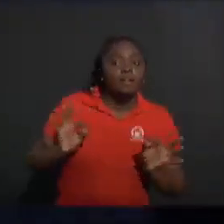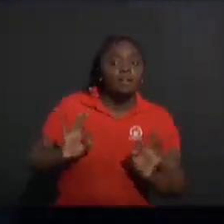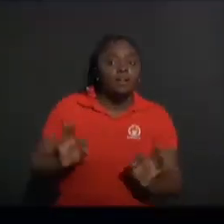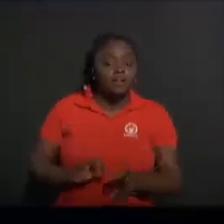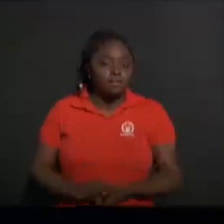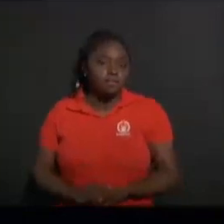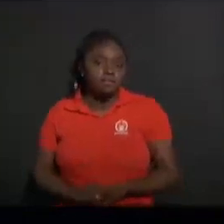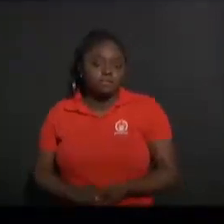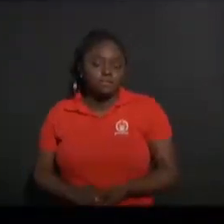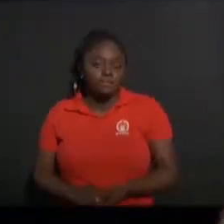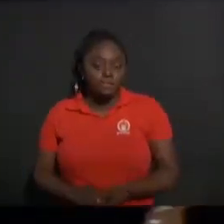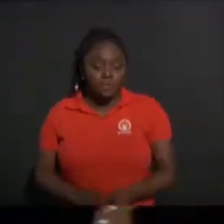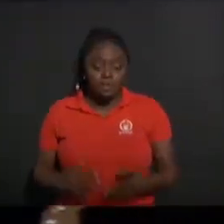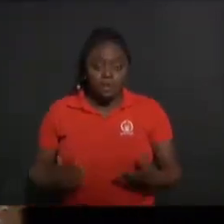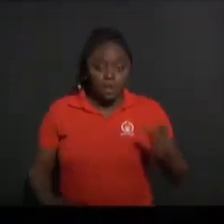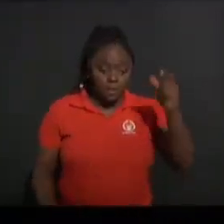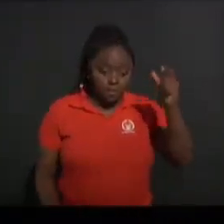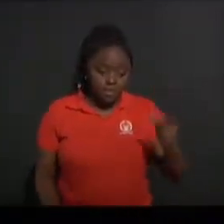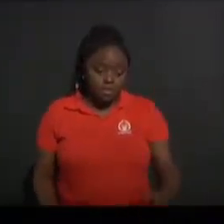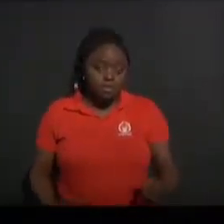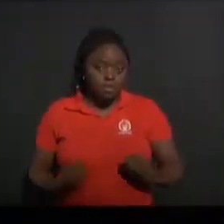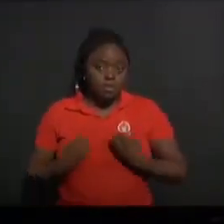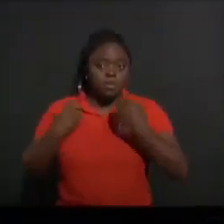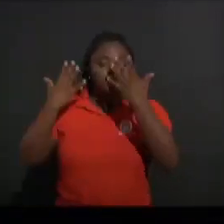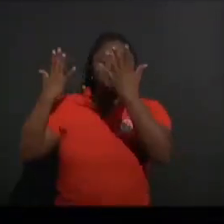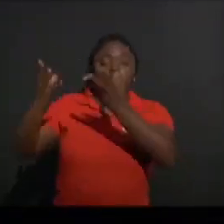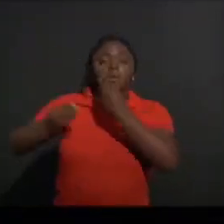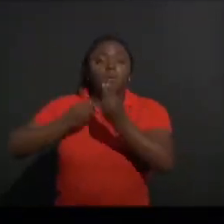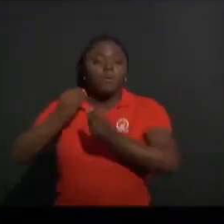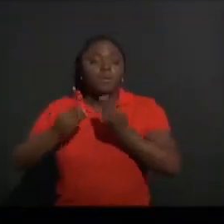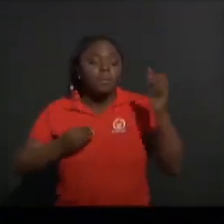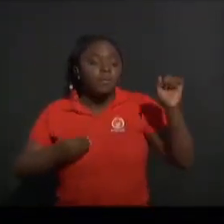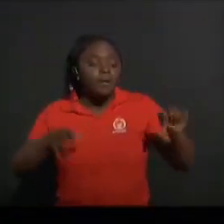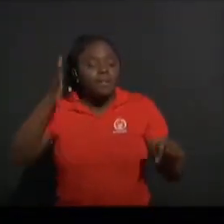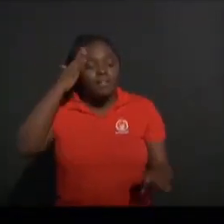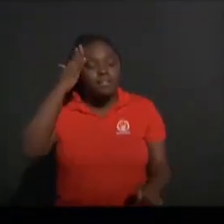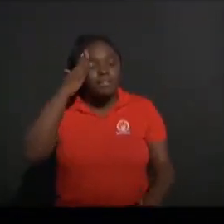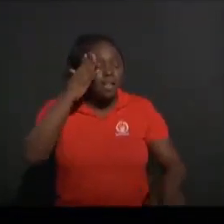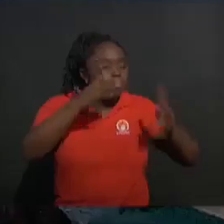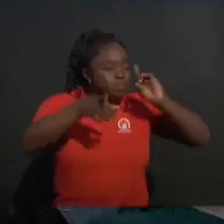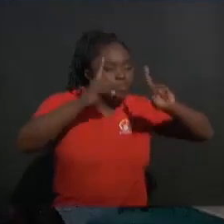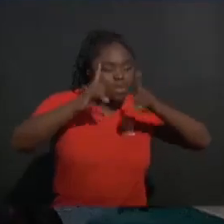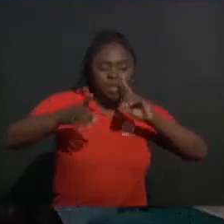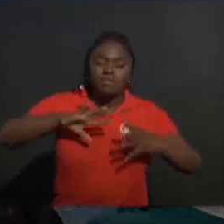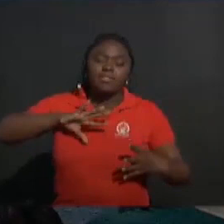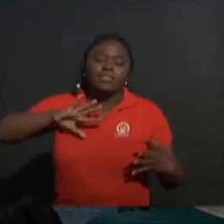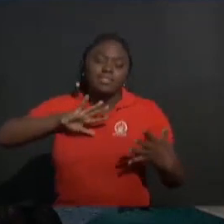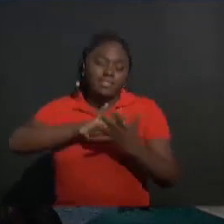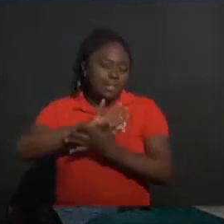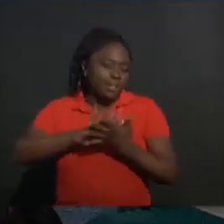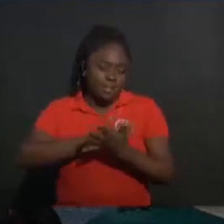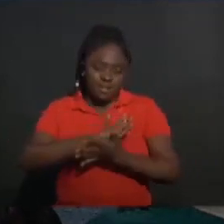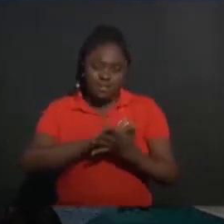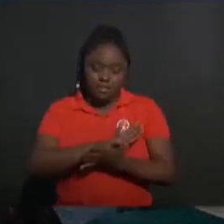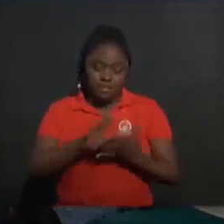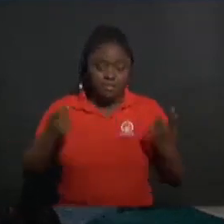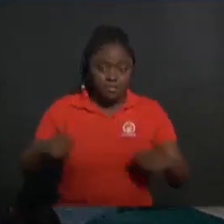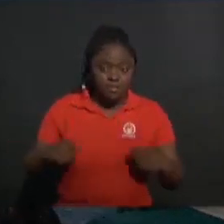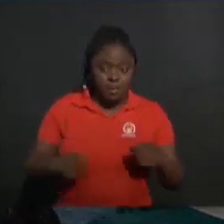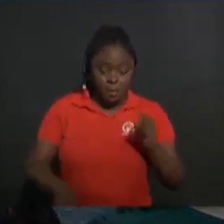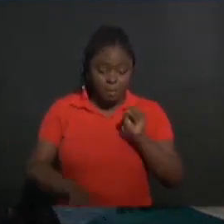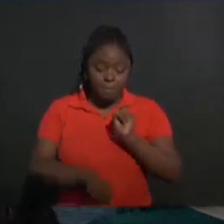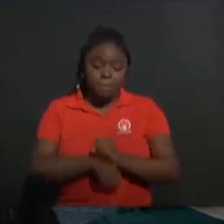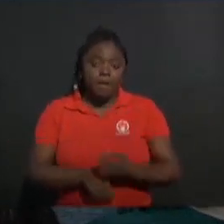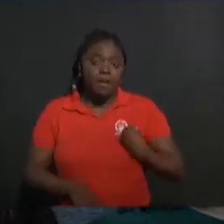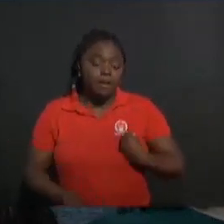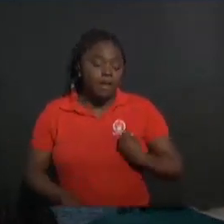tem uma condição de ir num nível desse de entrega quando ela sabe que ela não é dona de nada nessa terra. Nós temos que parar de viver como se isso